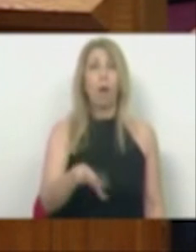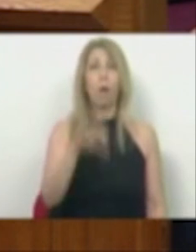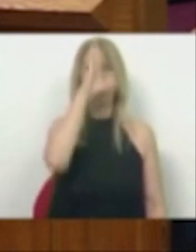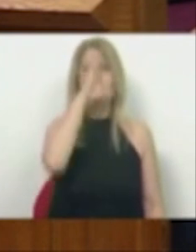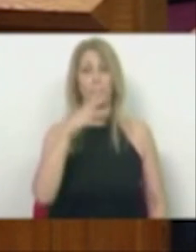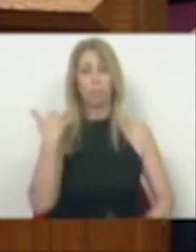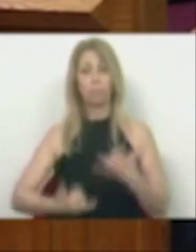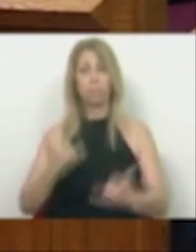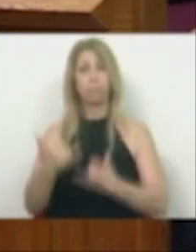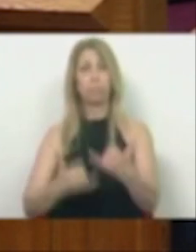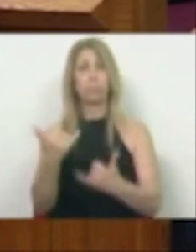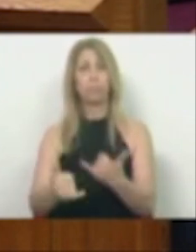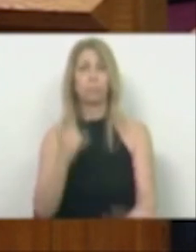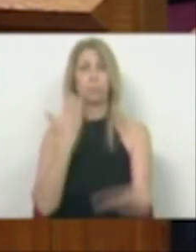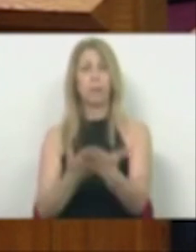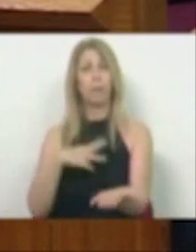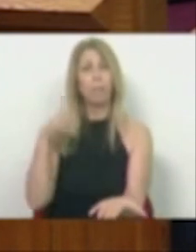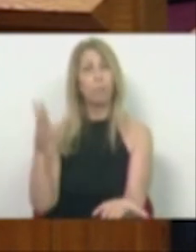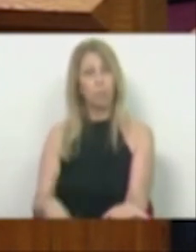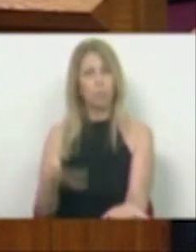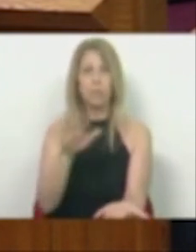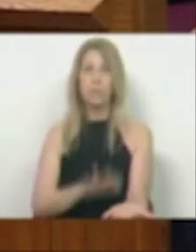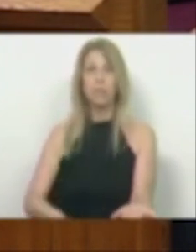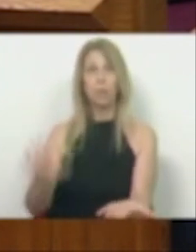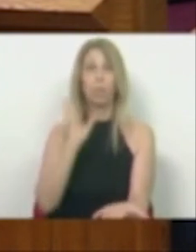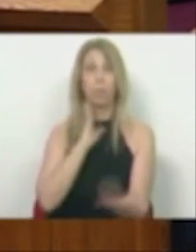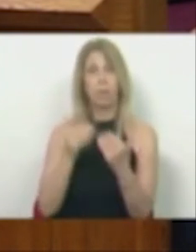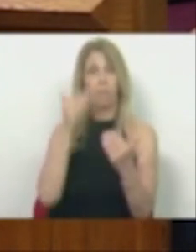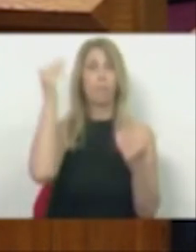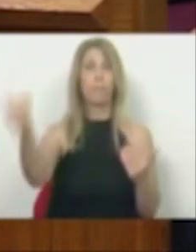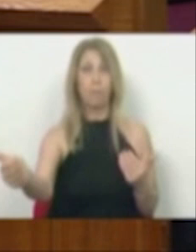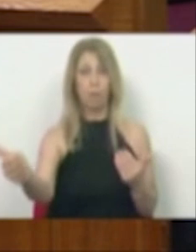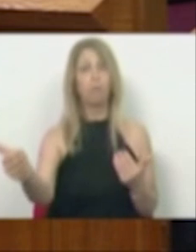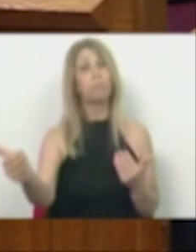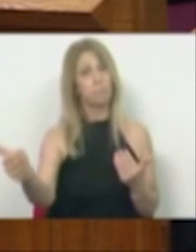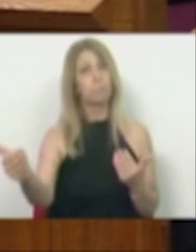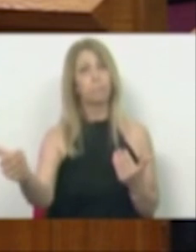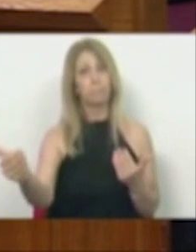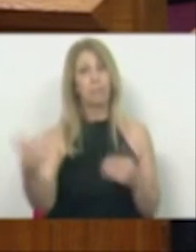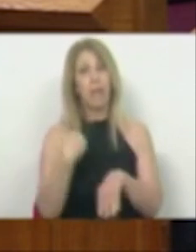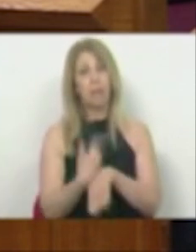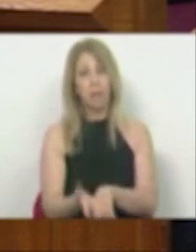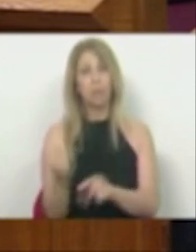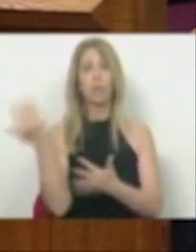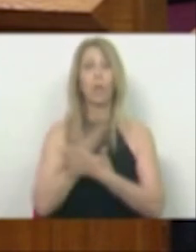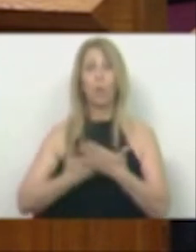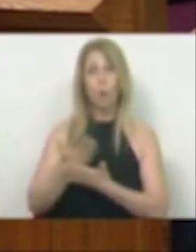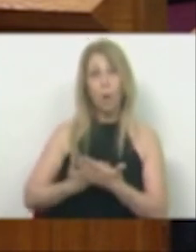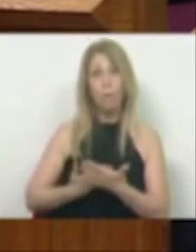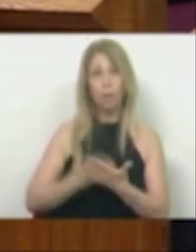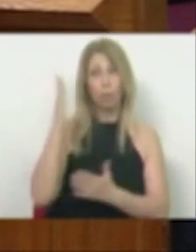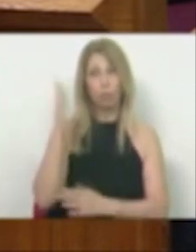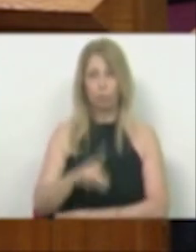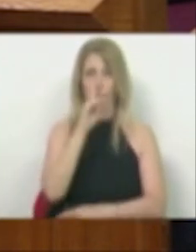que deixaram Portugal numa situação de dependência externa, atraso económico, injustiças